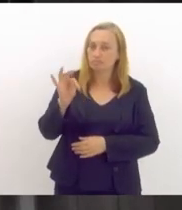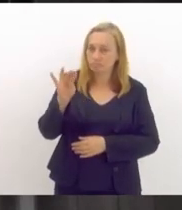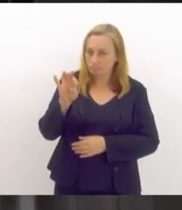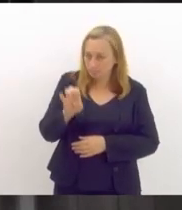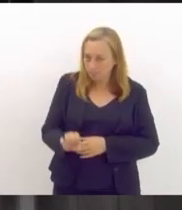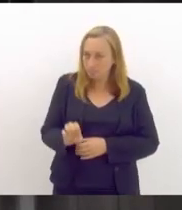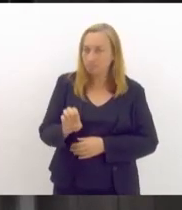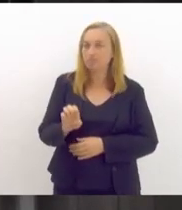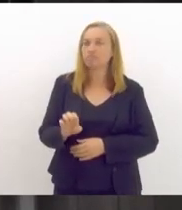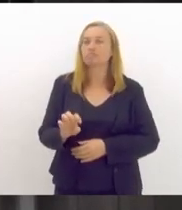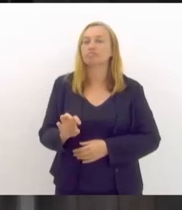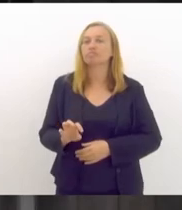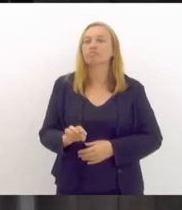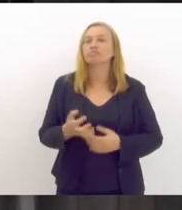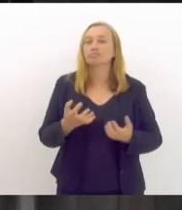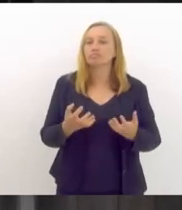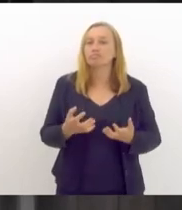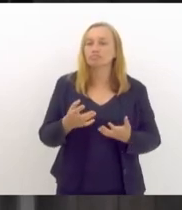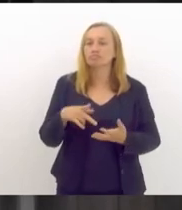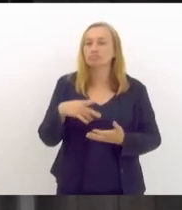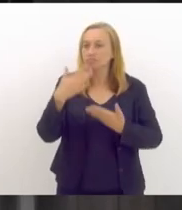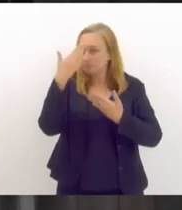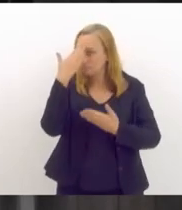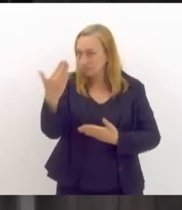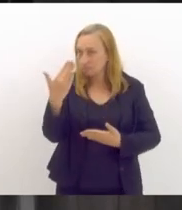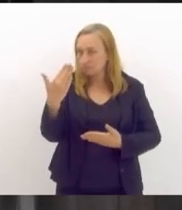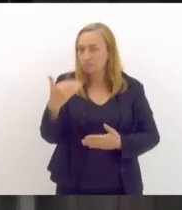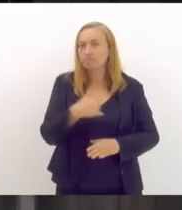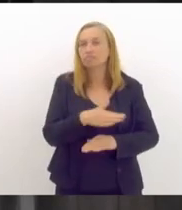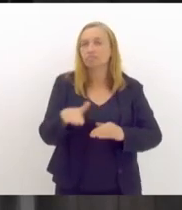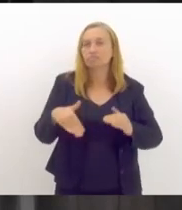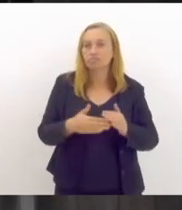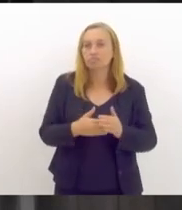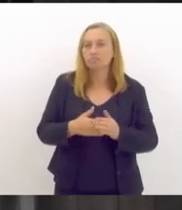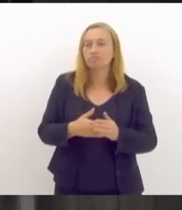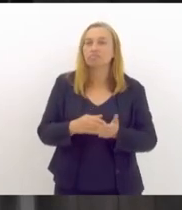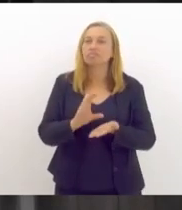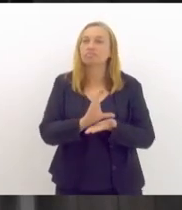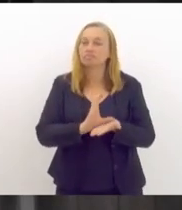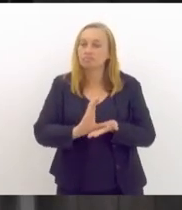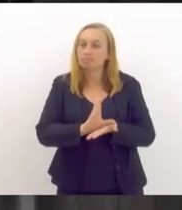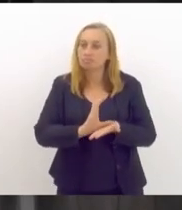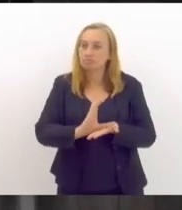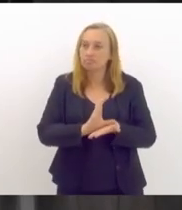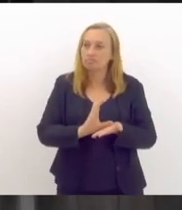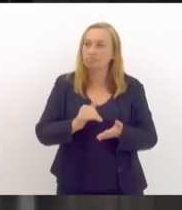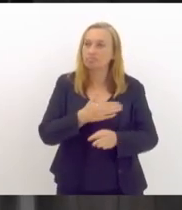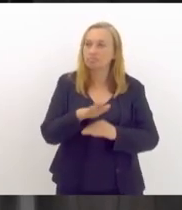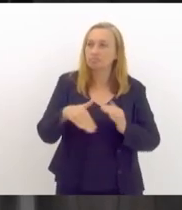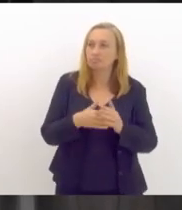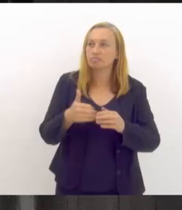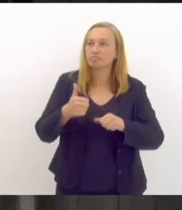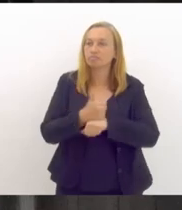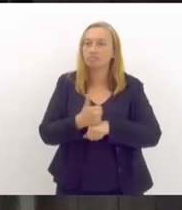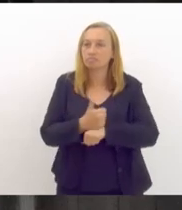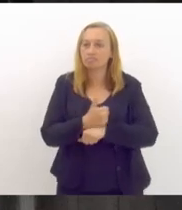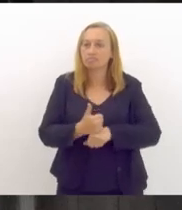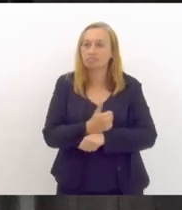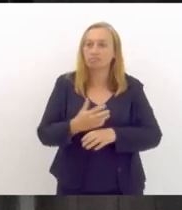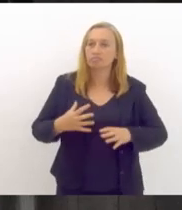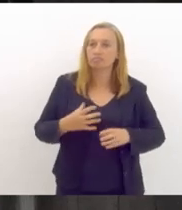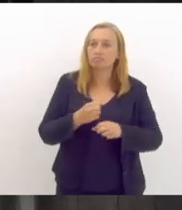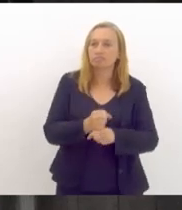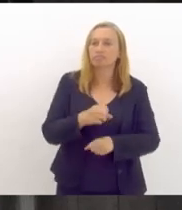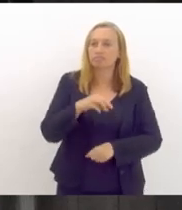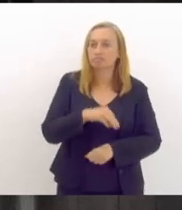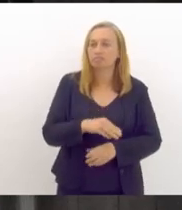gratificação que onde eu quero aqui também externa meu agradecimento a todos os conselheiros todos os profissionais do Tribunal de Contas que